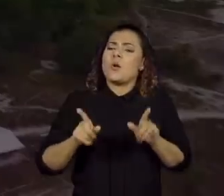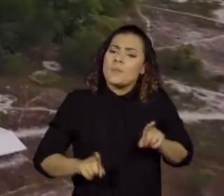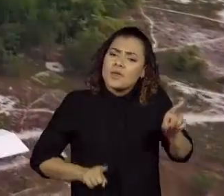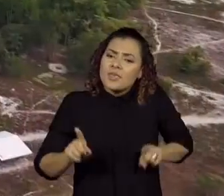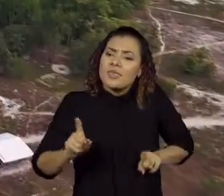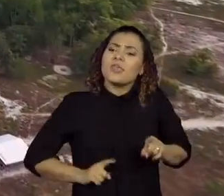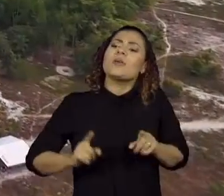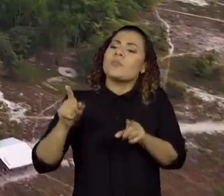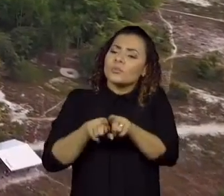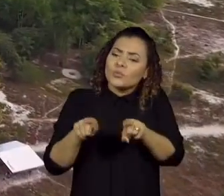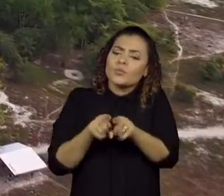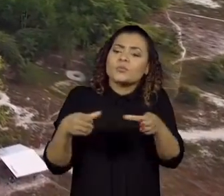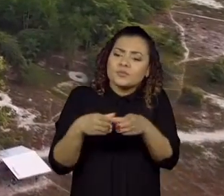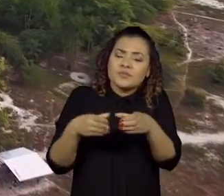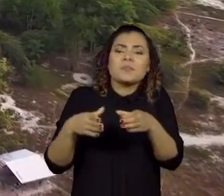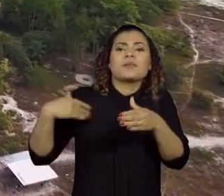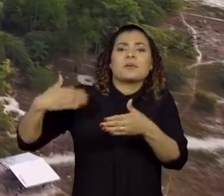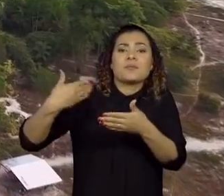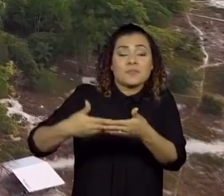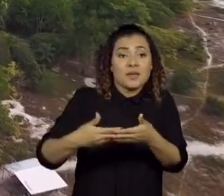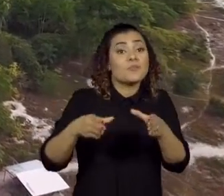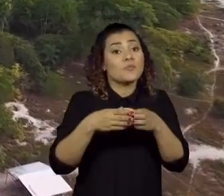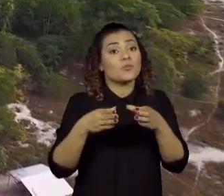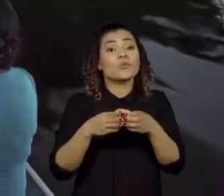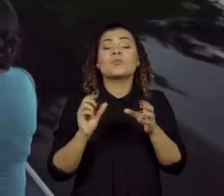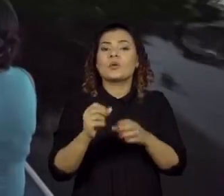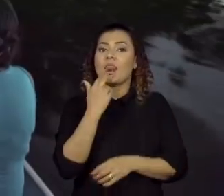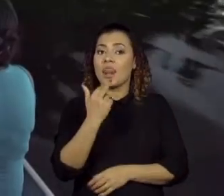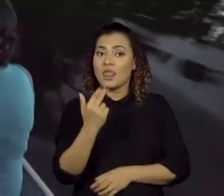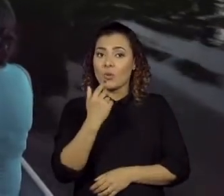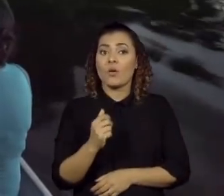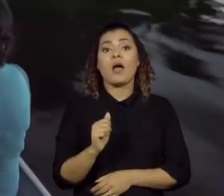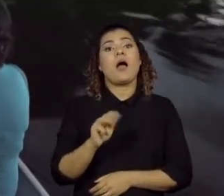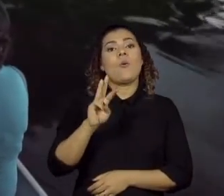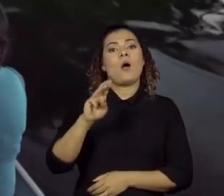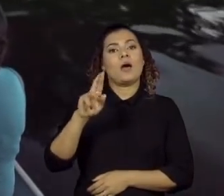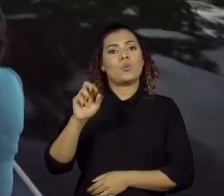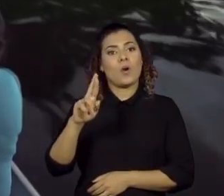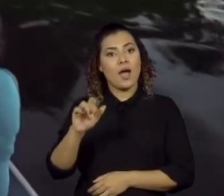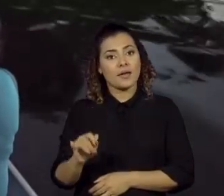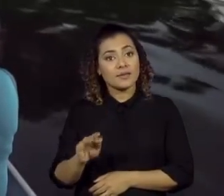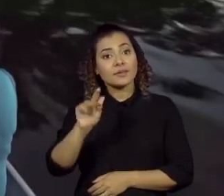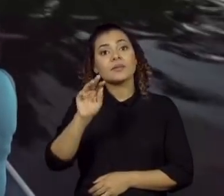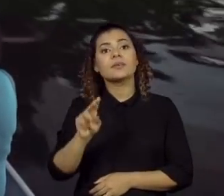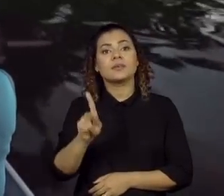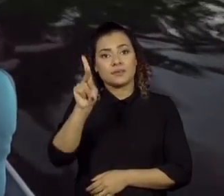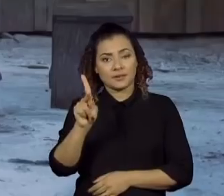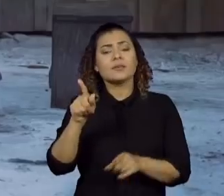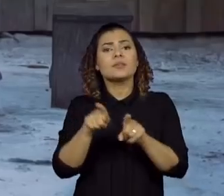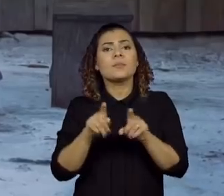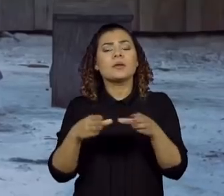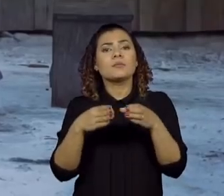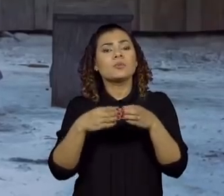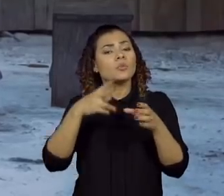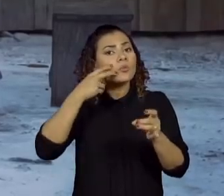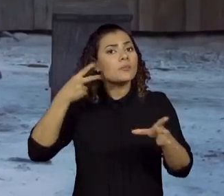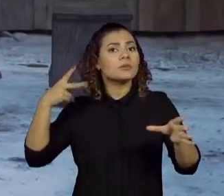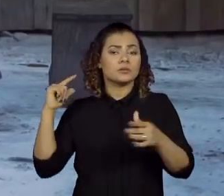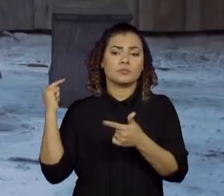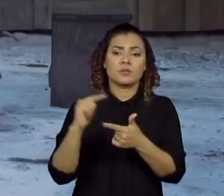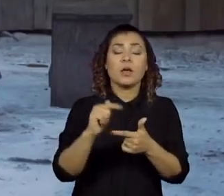A língua do povo indígena baniwa é o aruaque. Nas aldeias do Alto Rio Negro, Amazonas, as mulheres